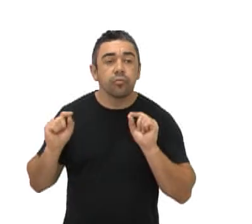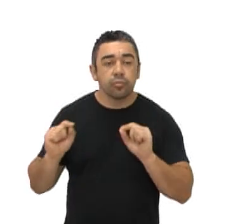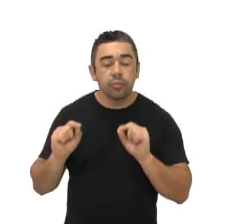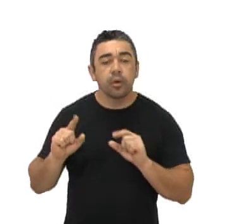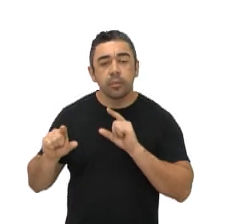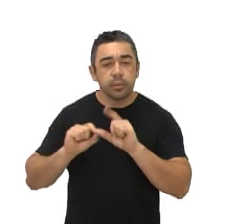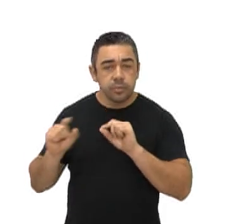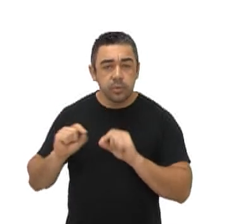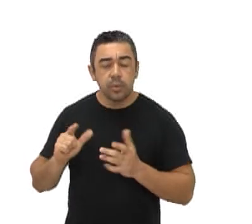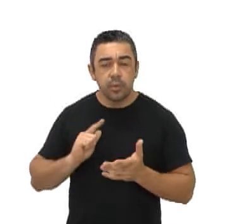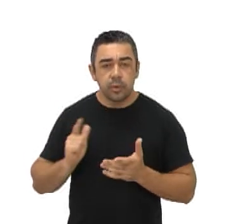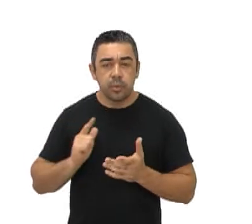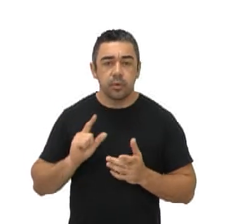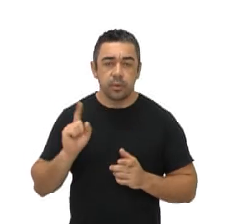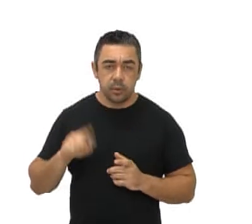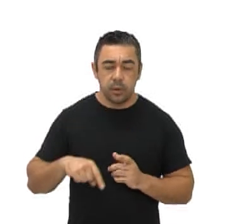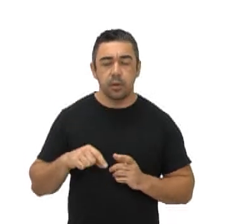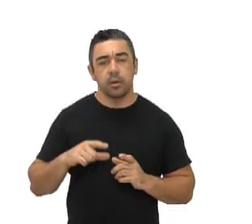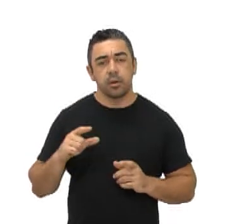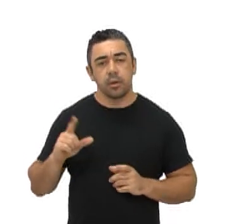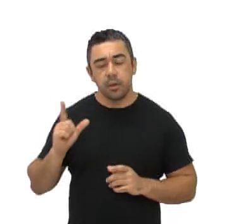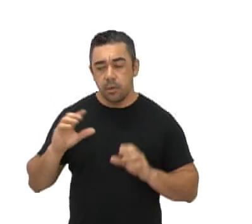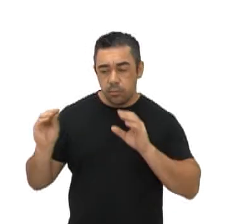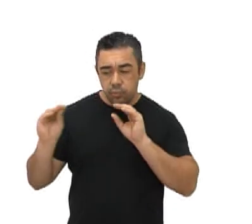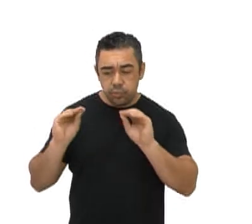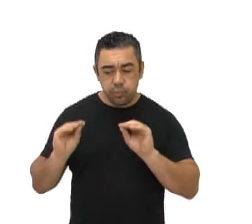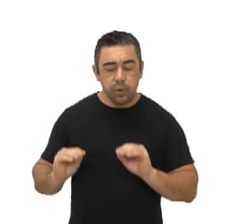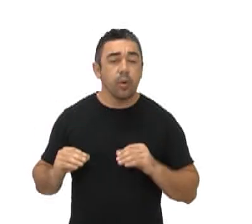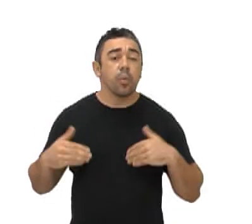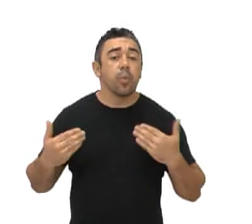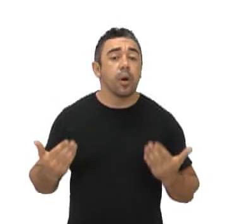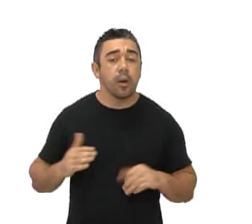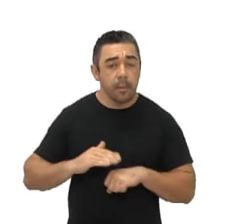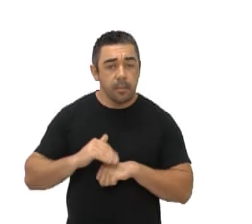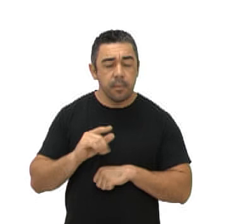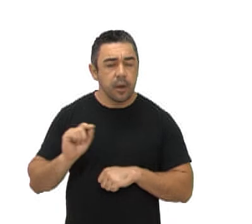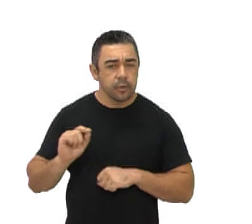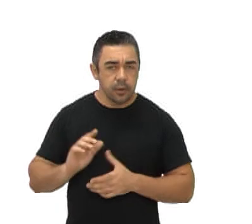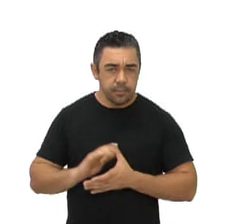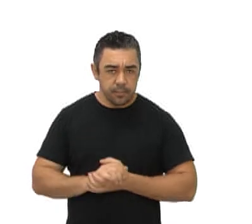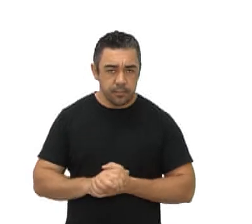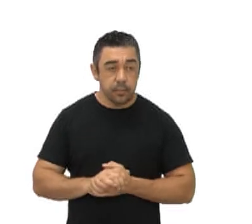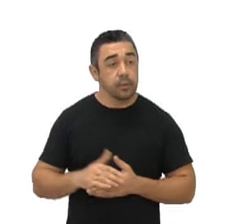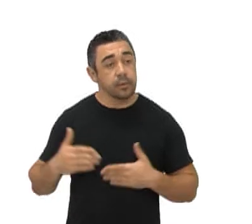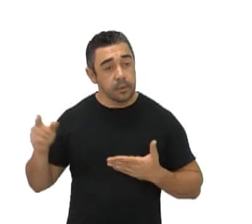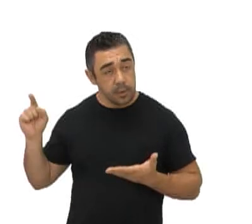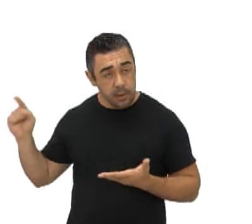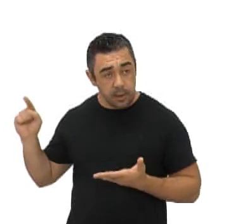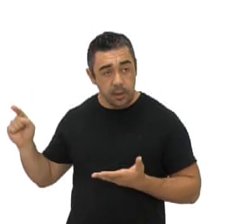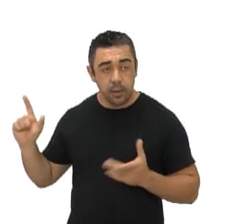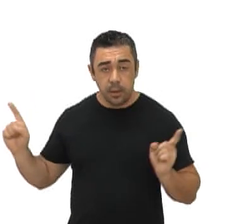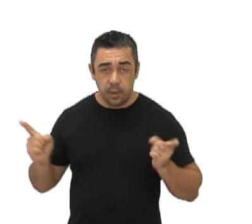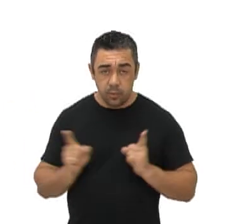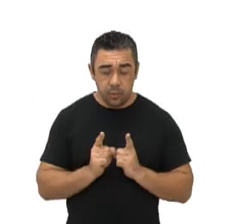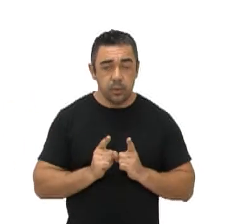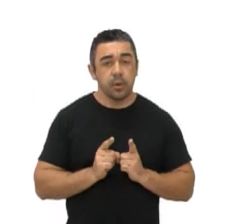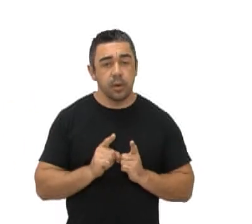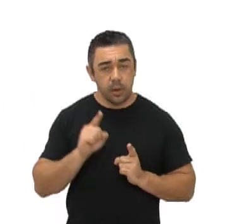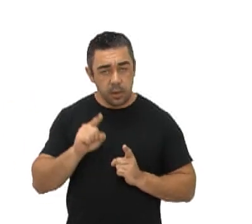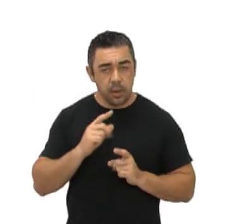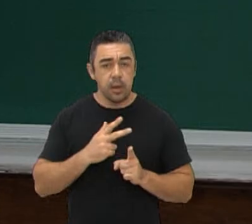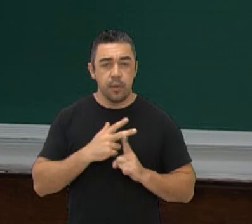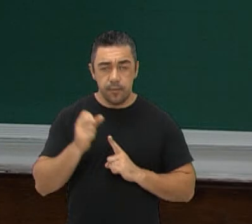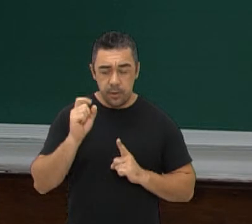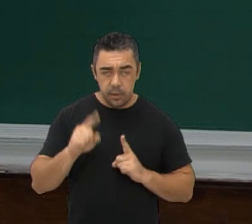das opções que eu tenho dos cátions aqui que tenho dispostos, qual vai ter maior tendência. Nesse caso, na redução, quem vence aqui